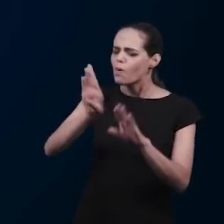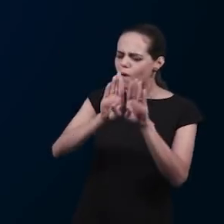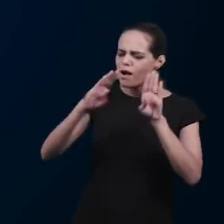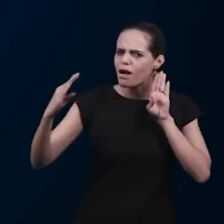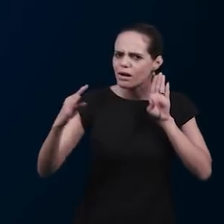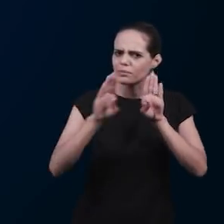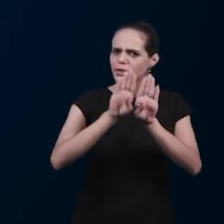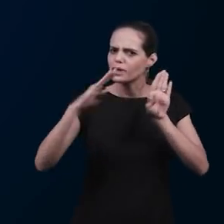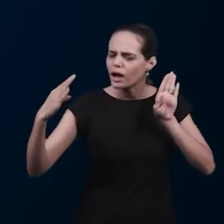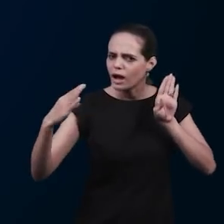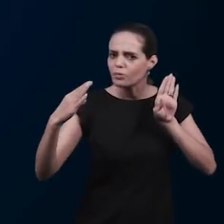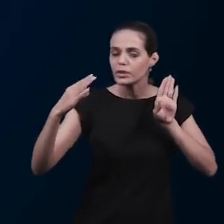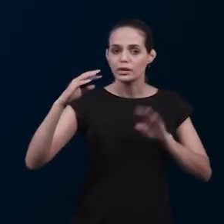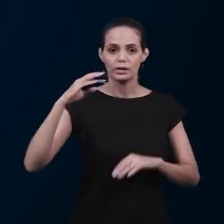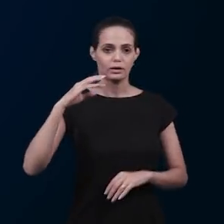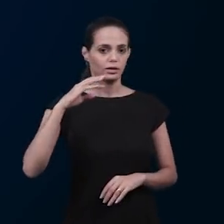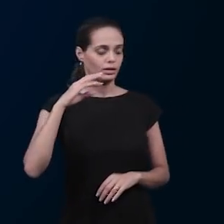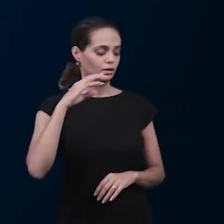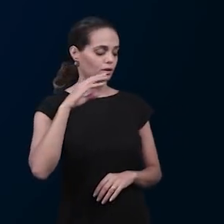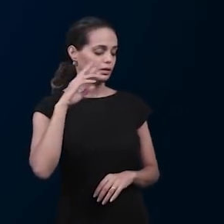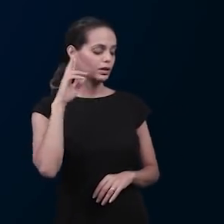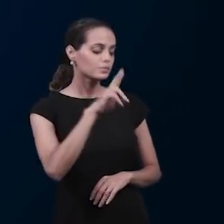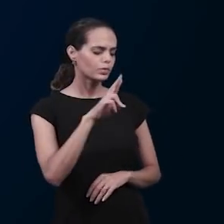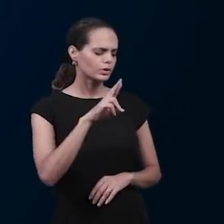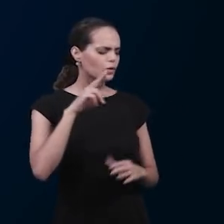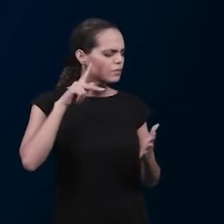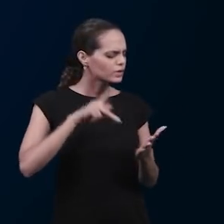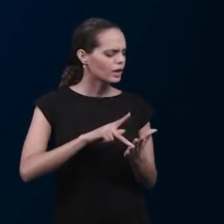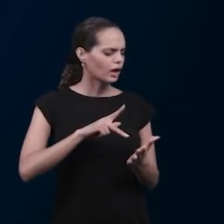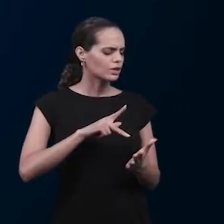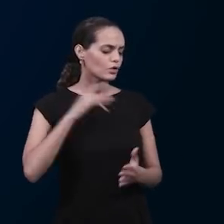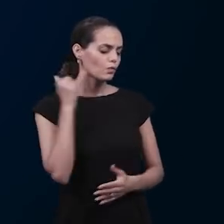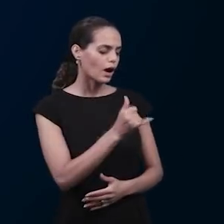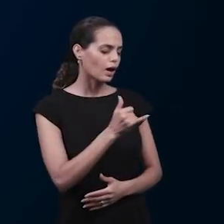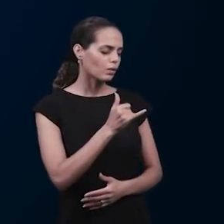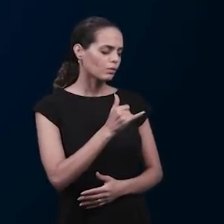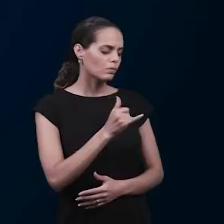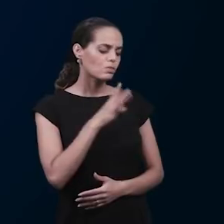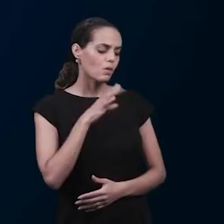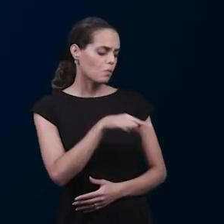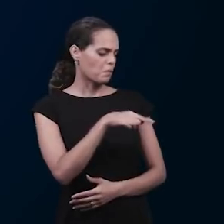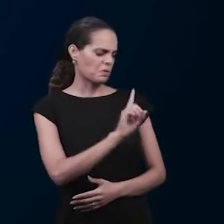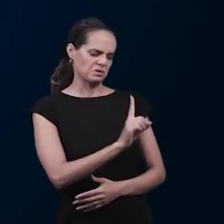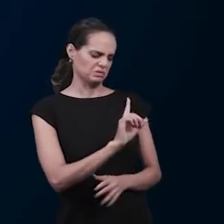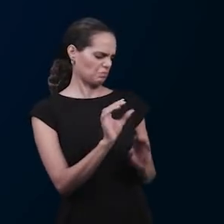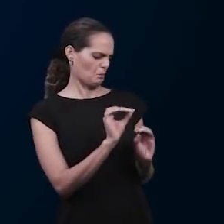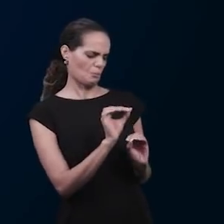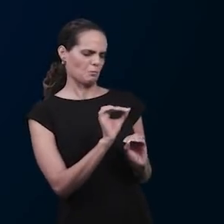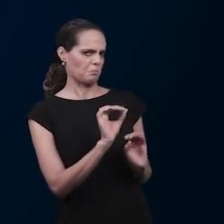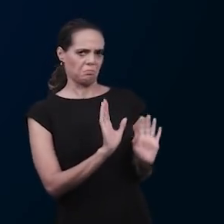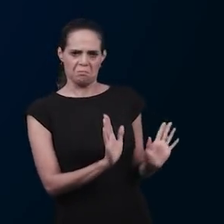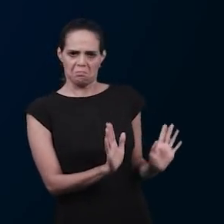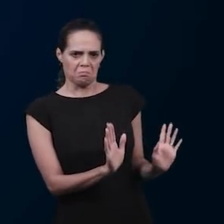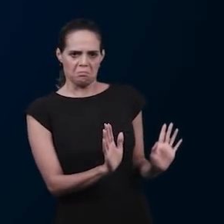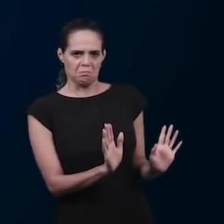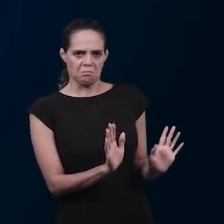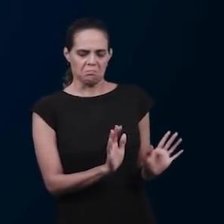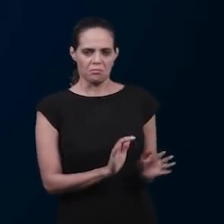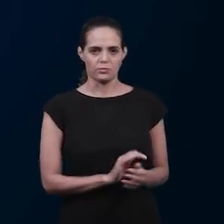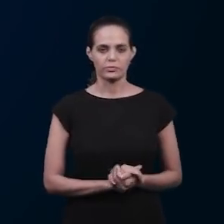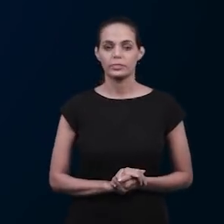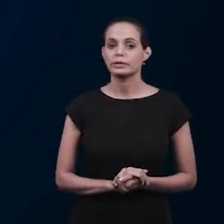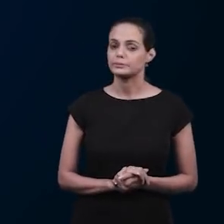abre. E ele respondendo disse: em verdade vos digo que vos não